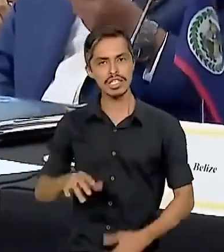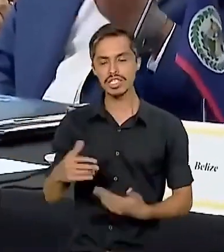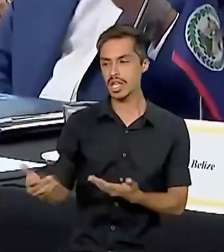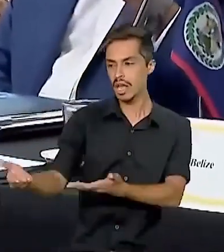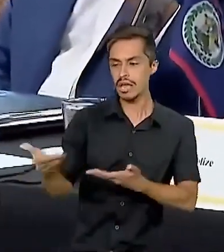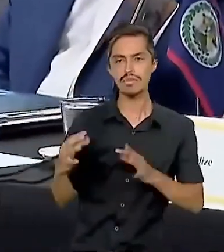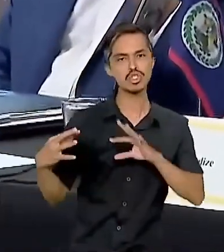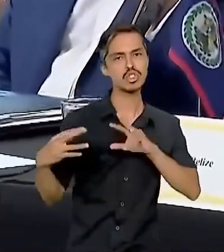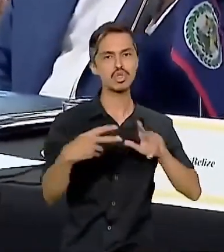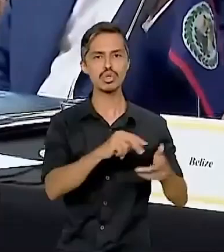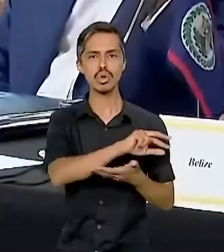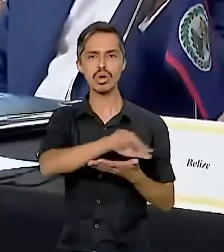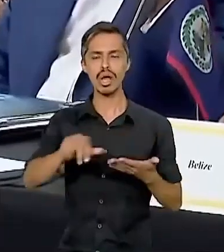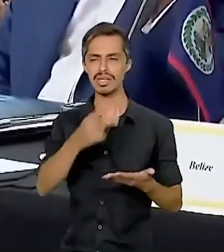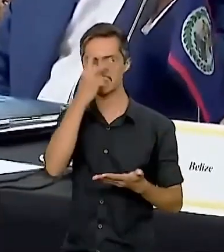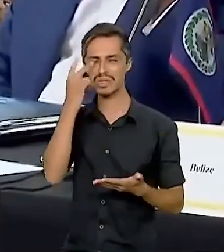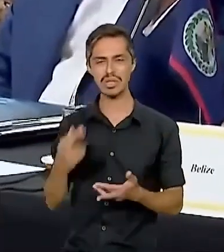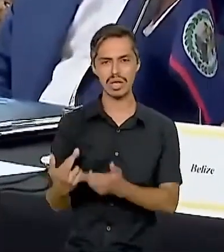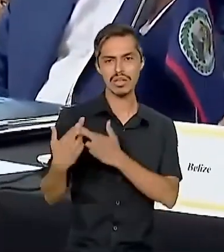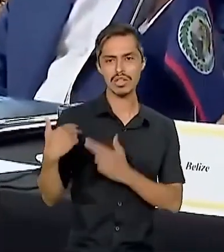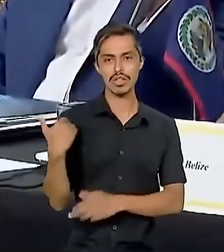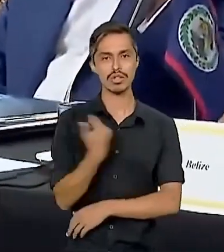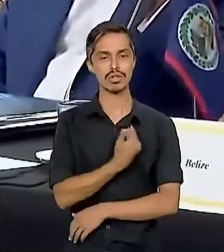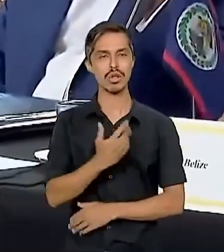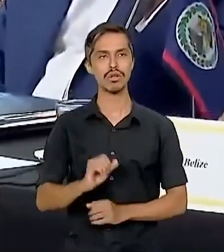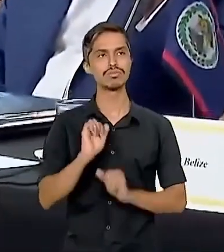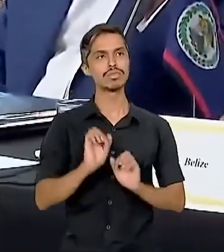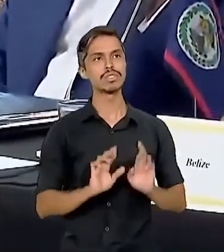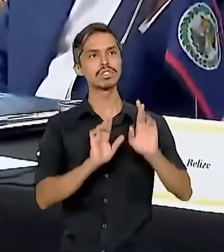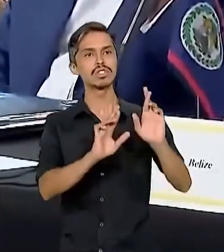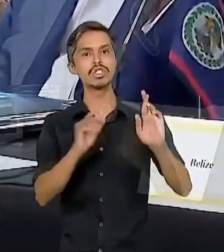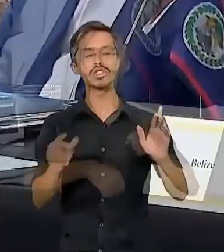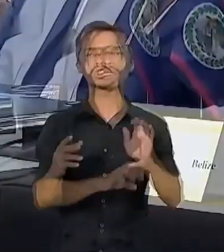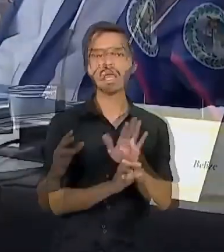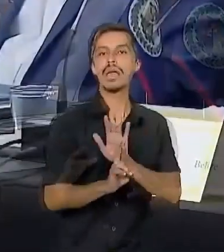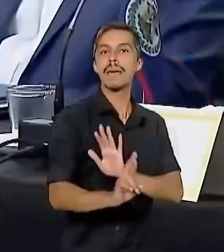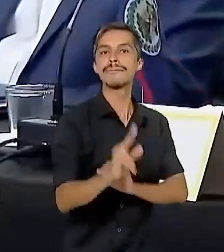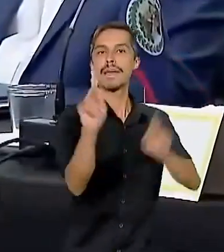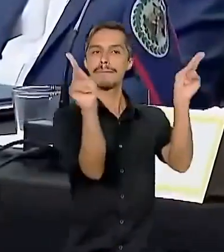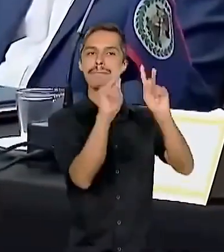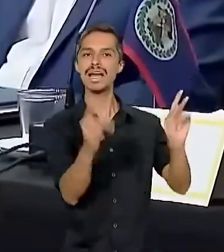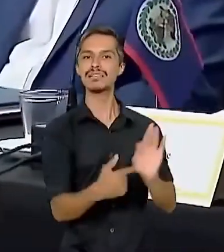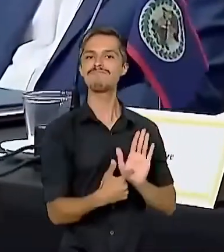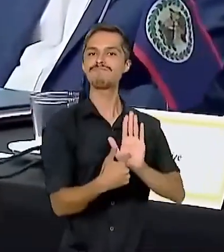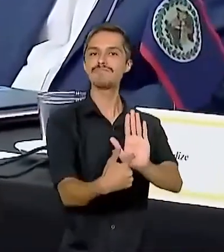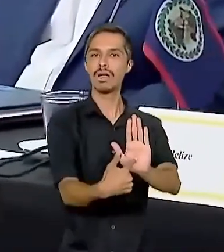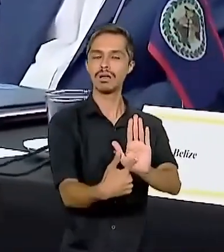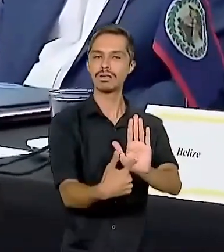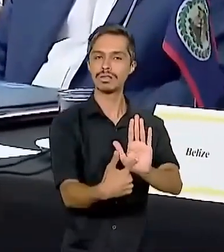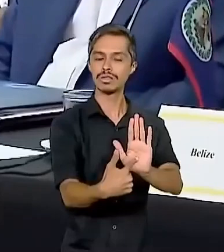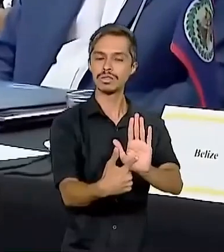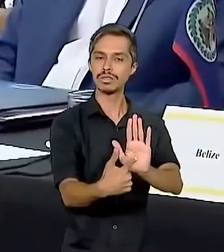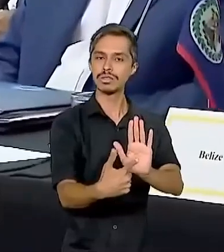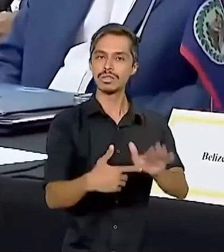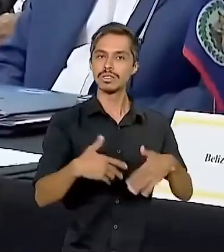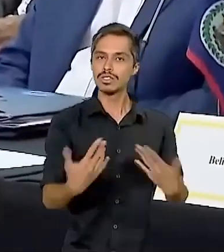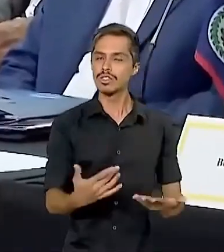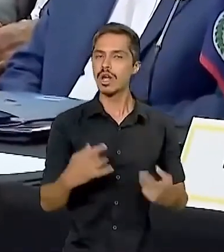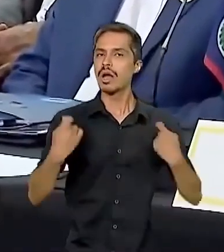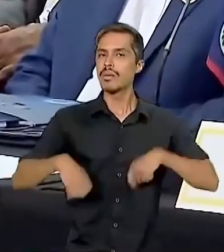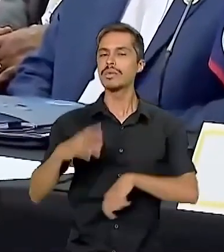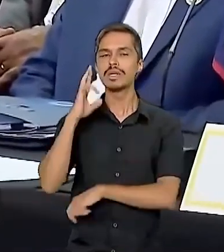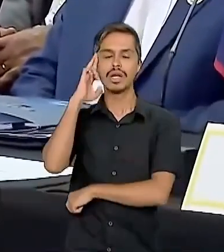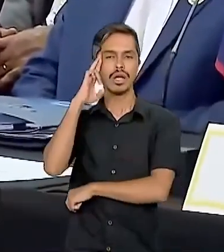responsáveis por tornar realidade nossos ideais de integração. Não podemos deixar de